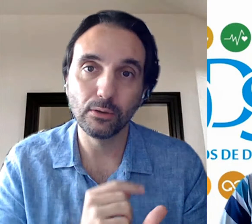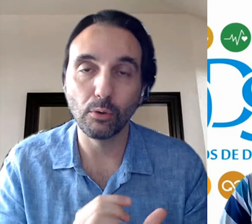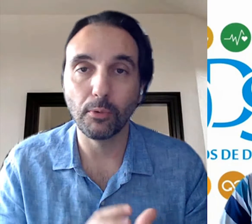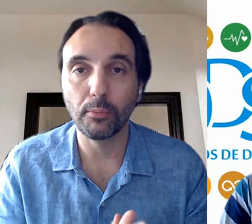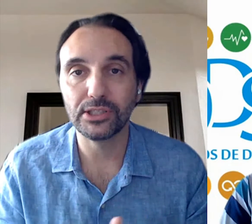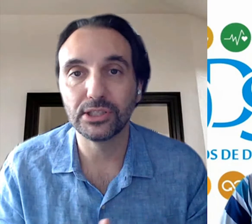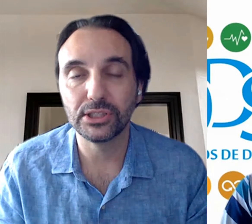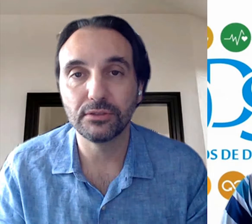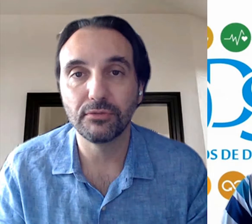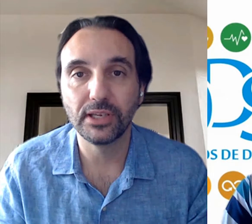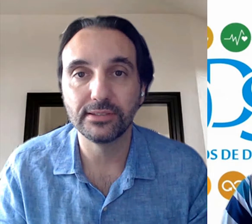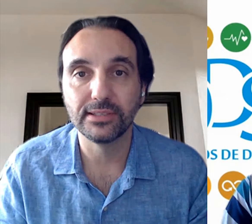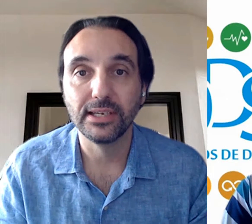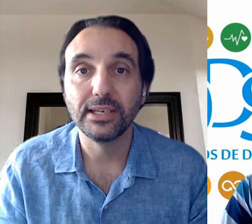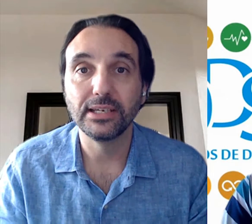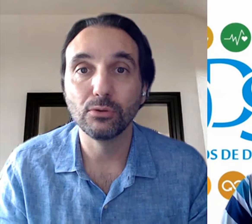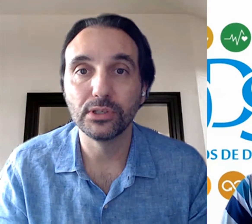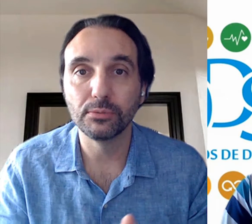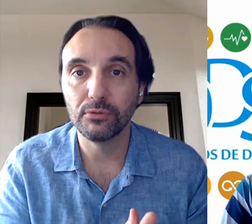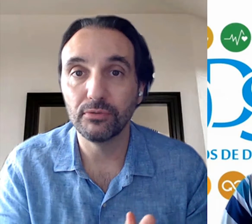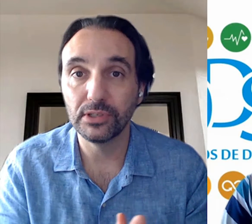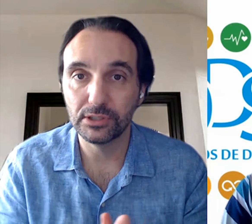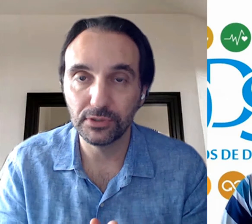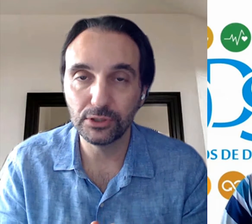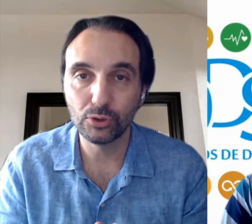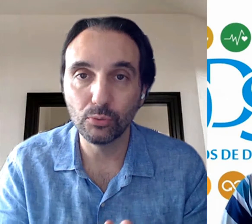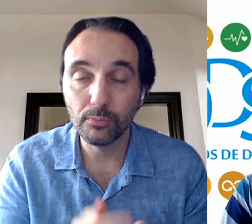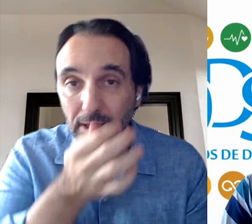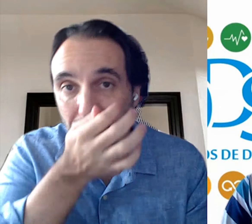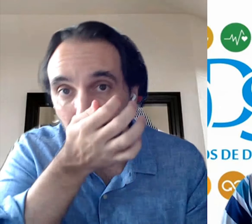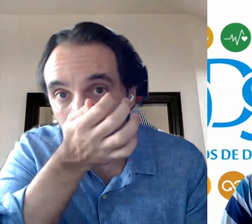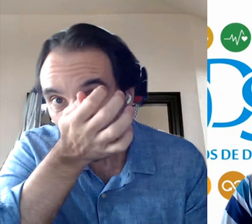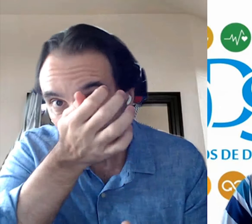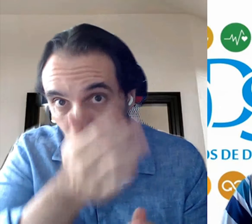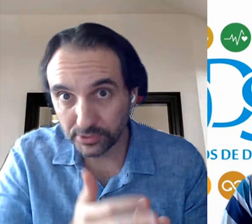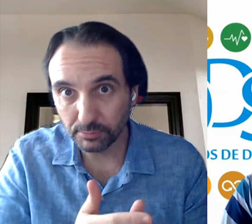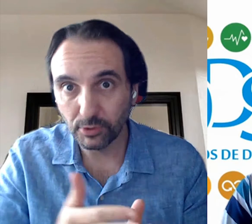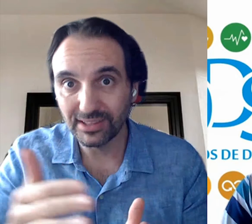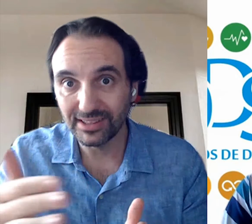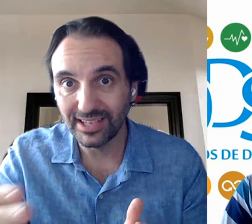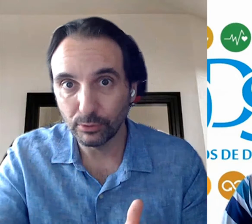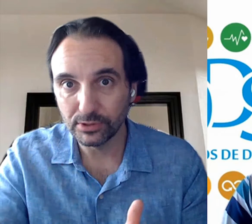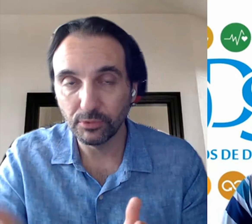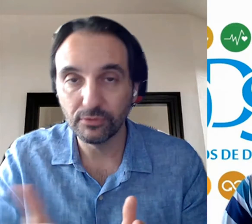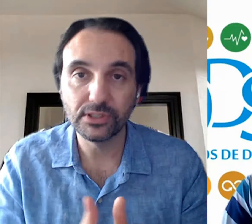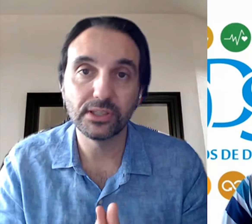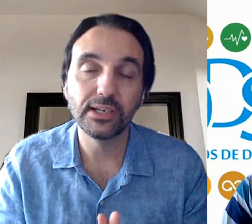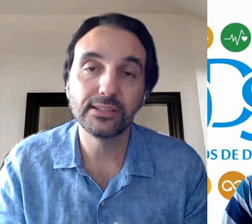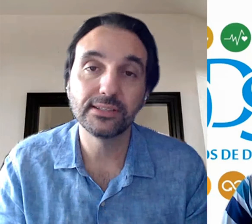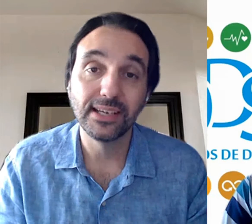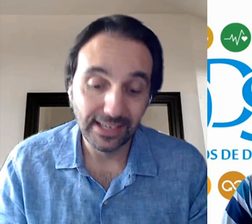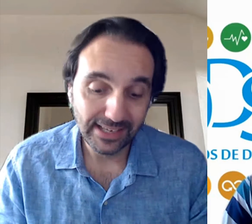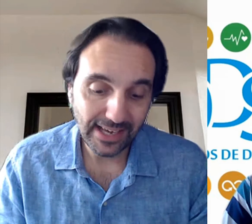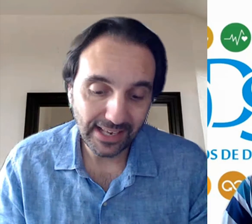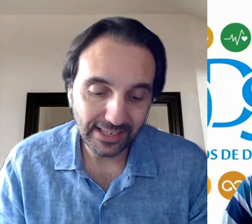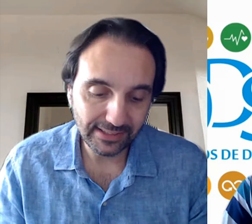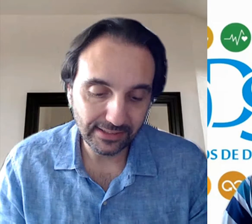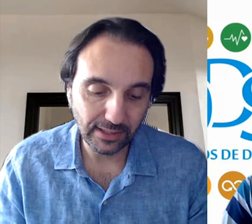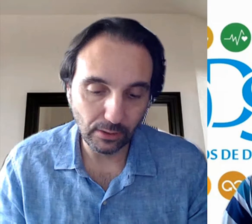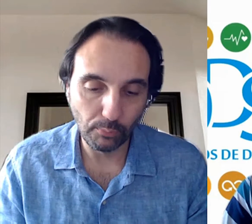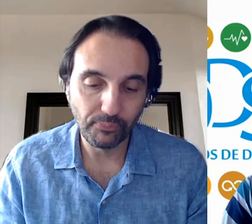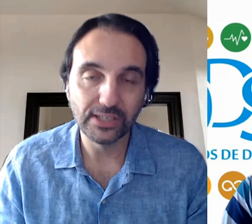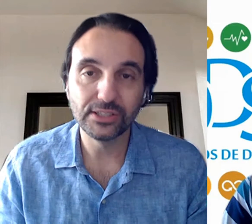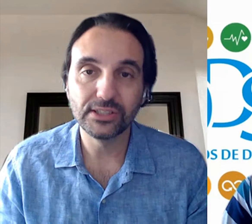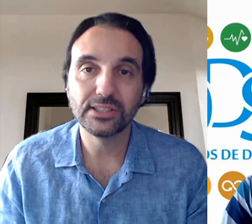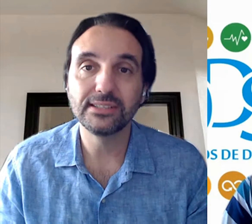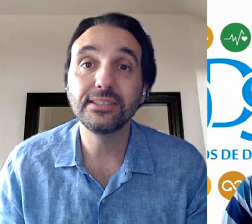e globalmente a gente fez em 2020 e 2021 até 2023. E ali,